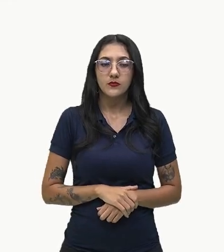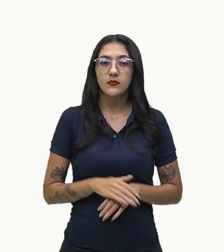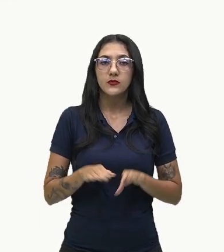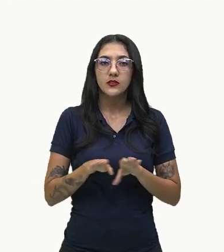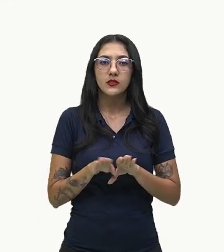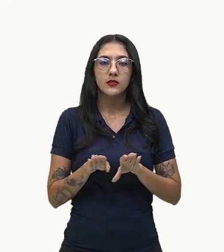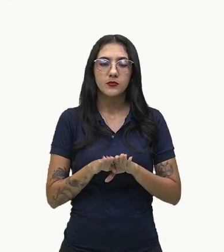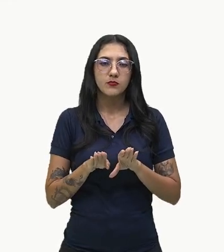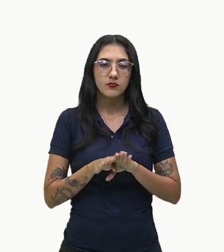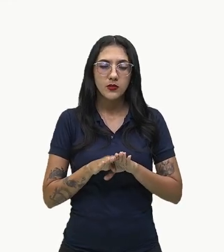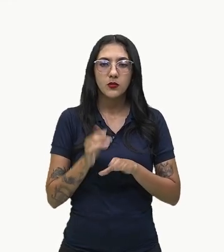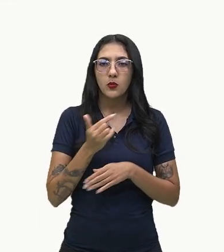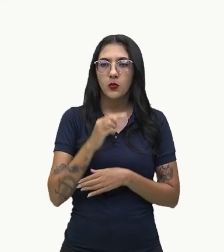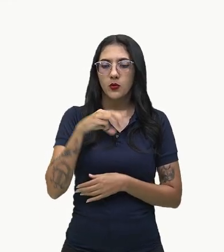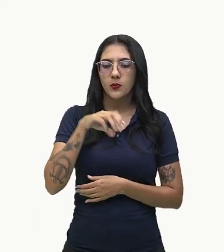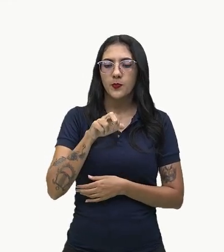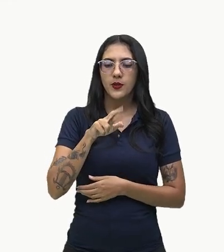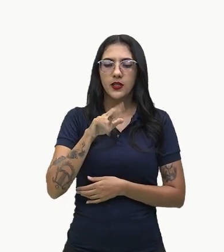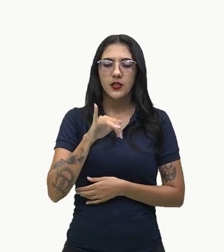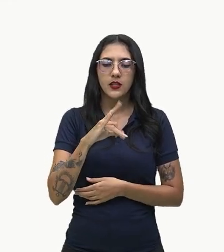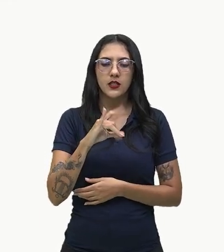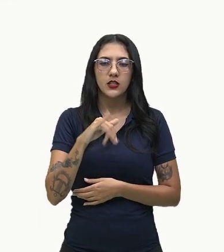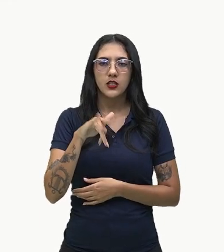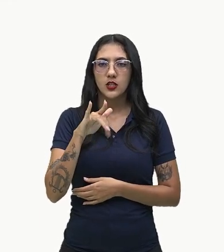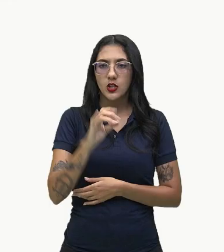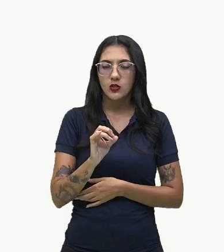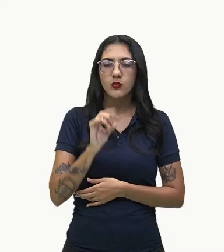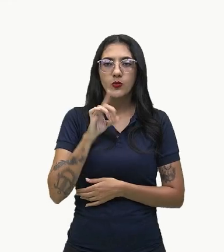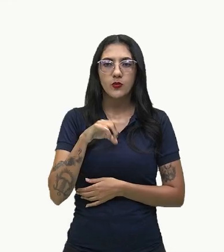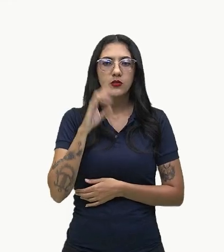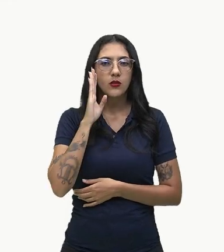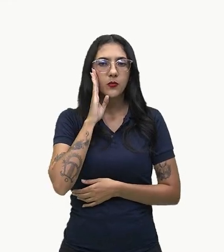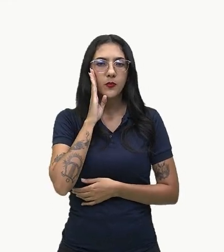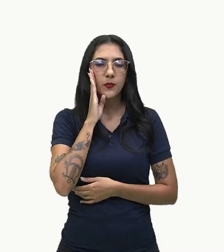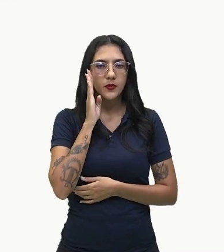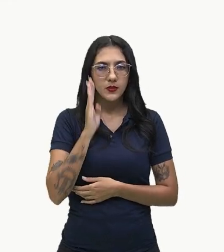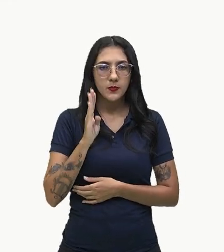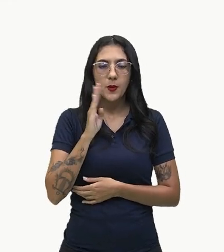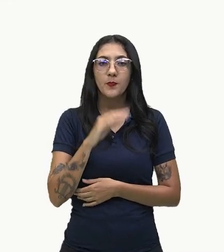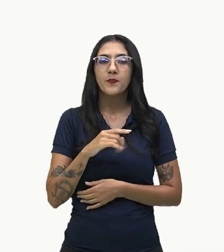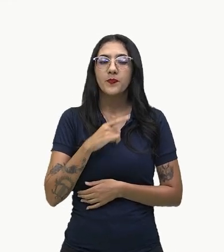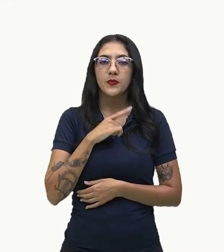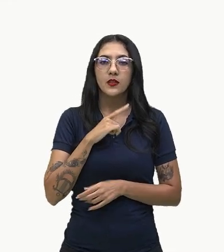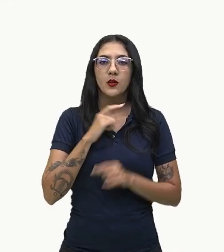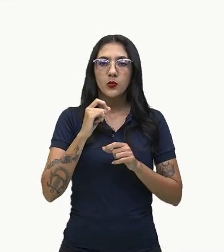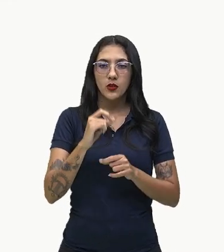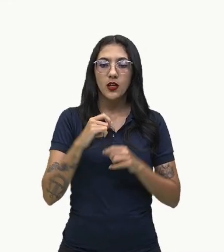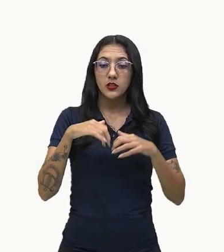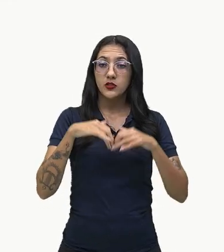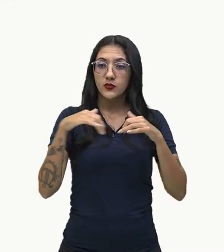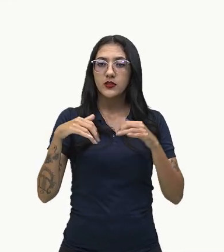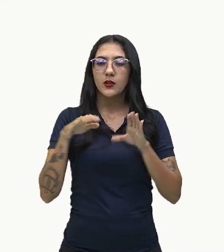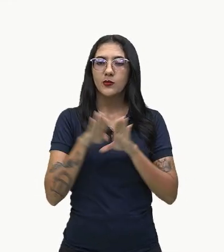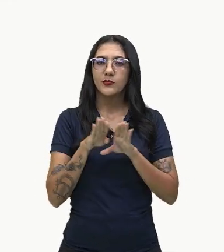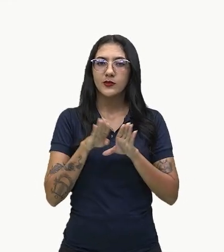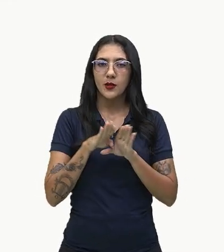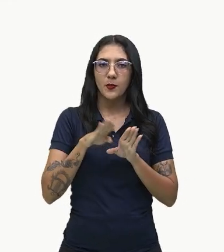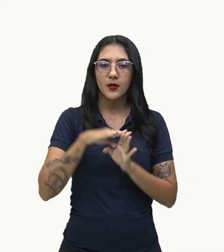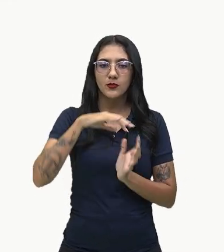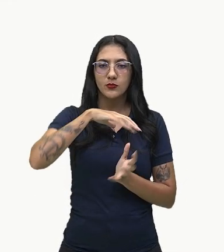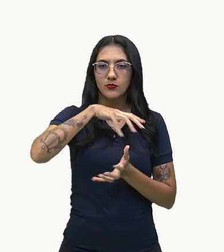de Greenwich, que é o principal meridiano da Terra, nós temos a divisão do nosso planeta em